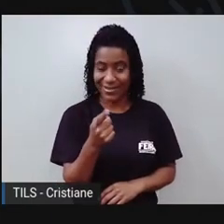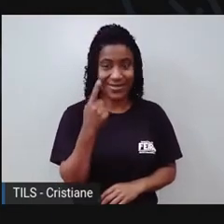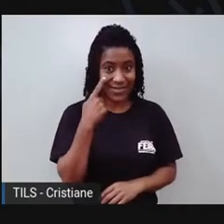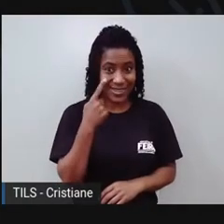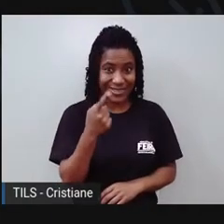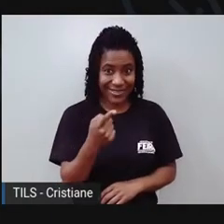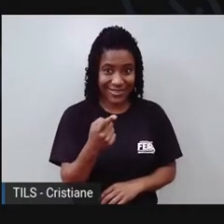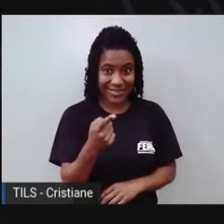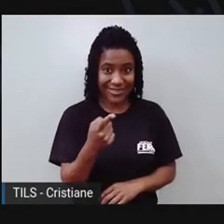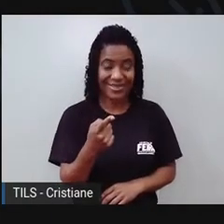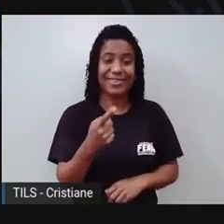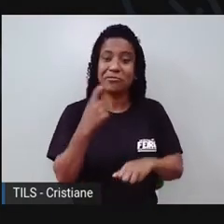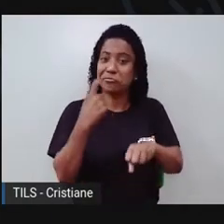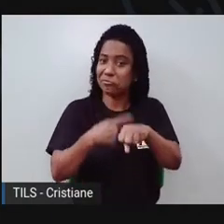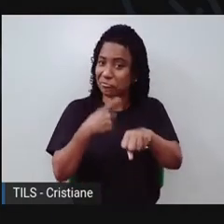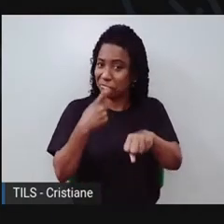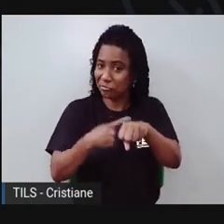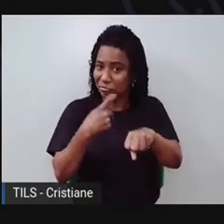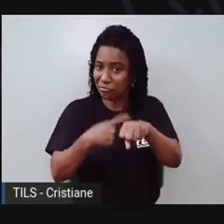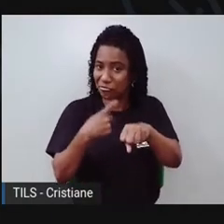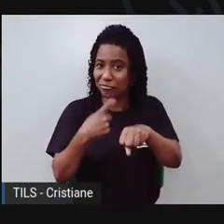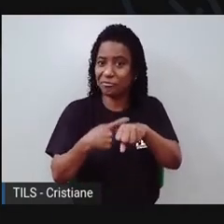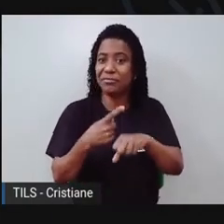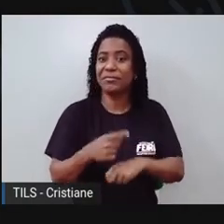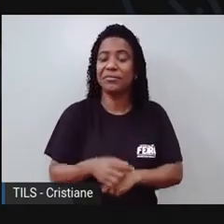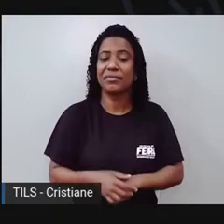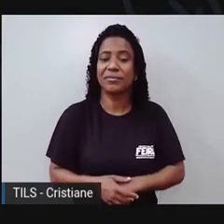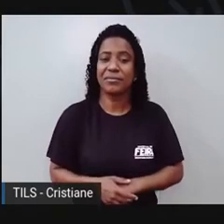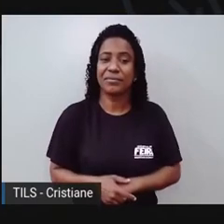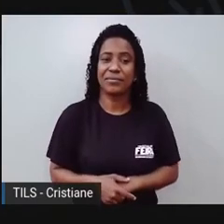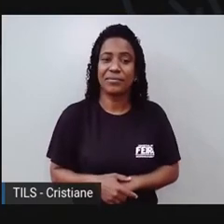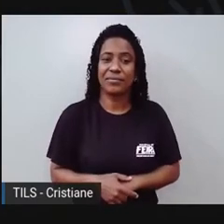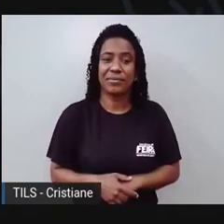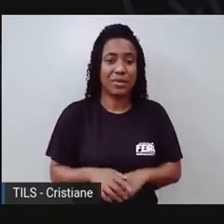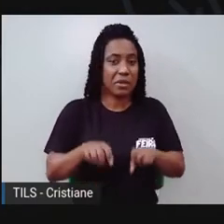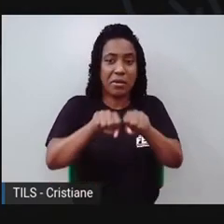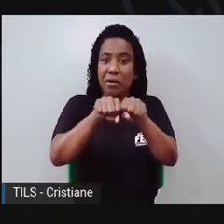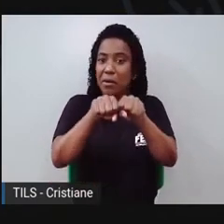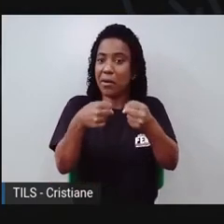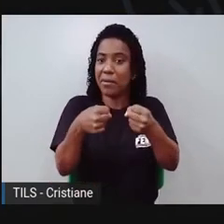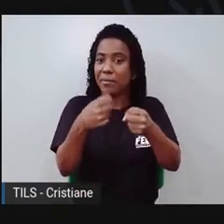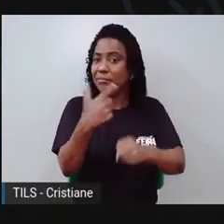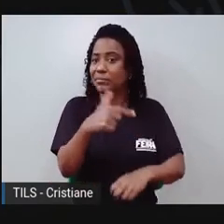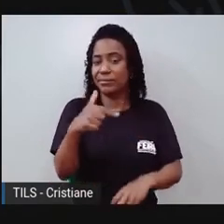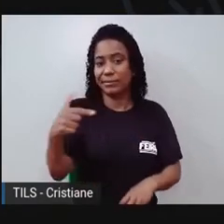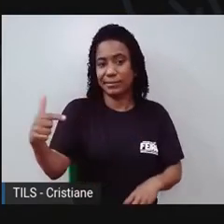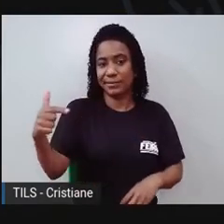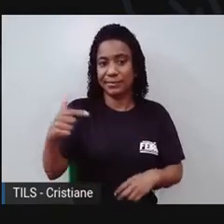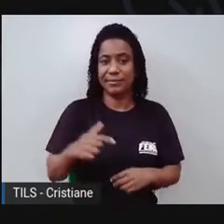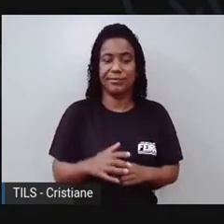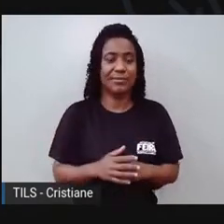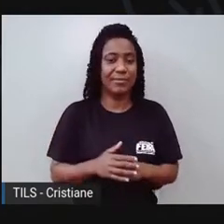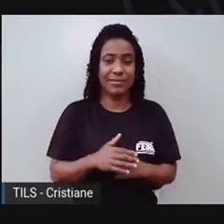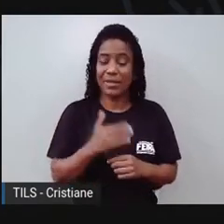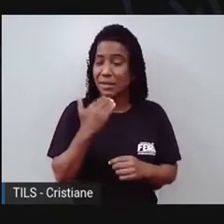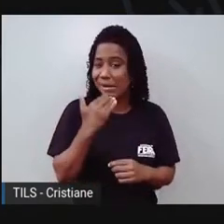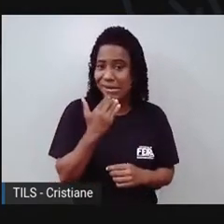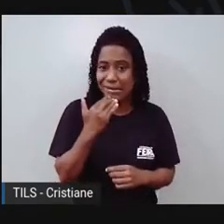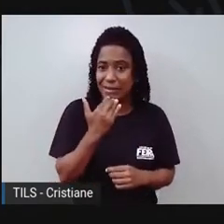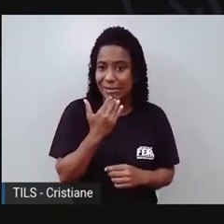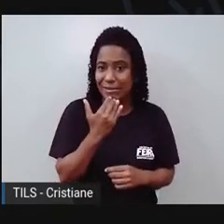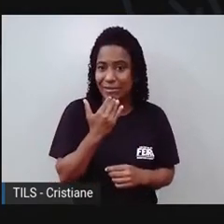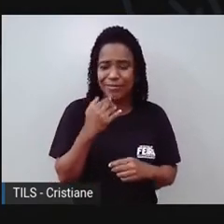Vendo? É durinho. Não quebra. Não estraga. Pode